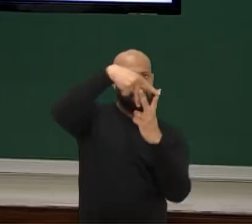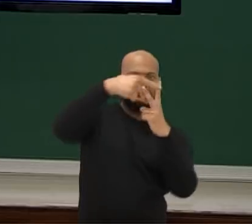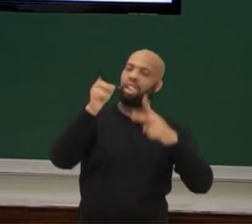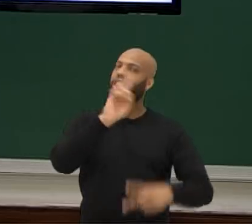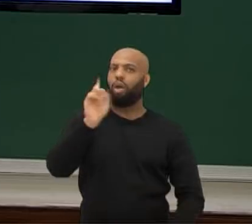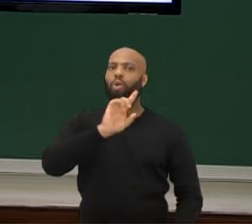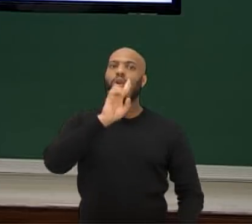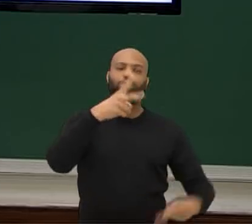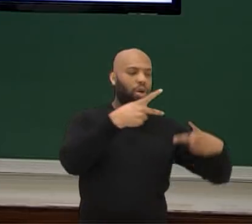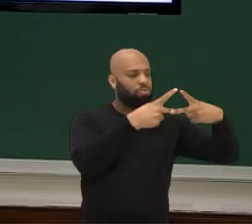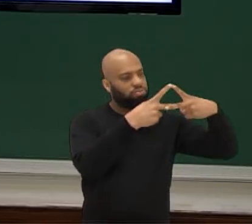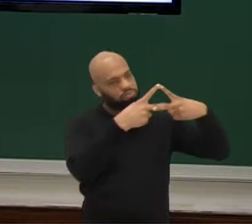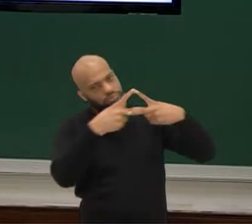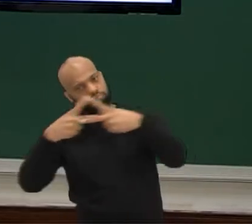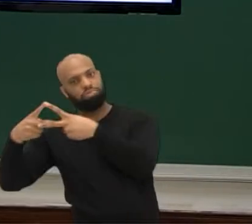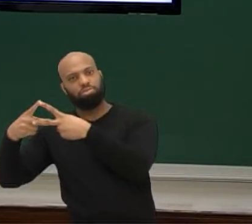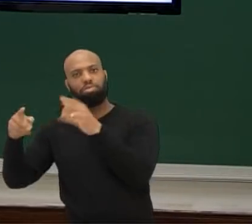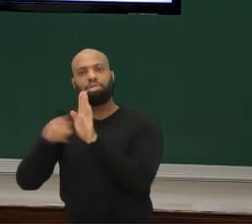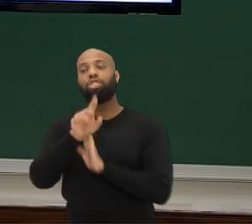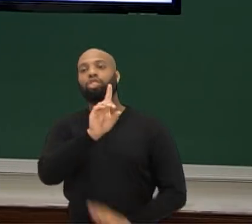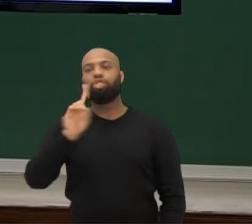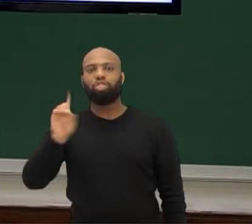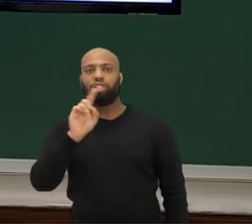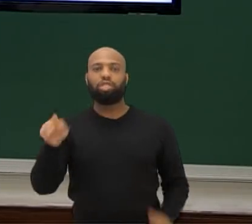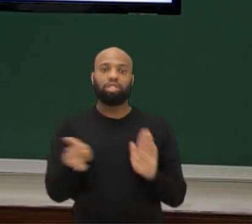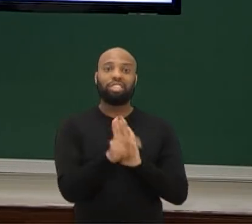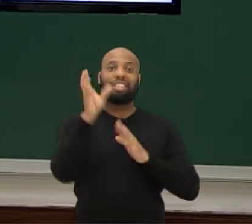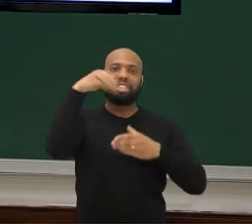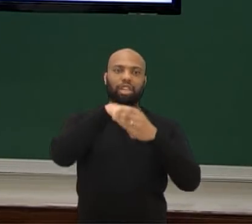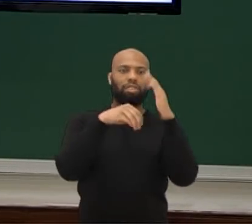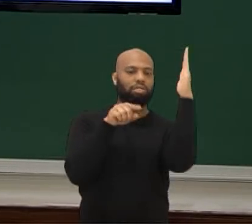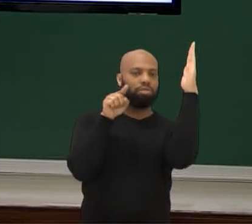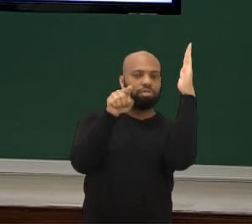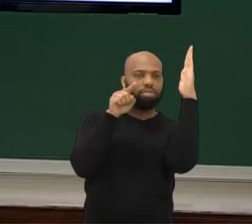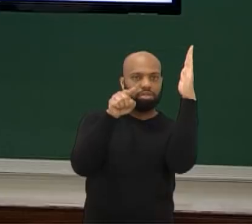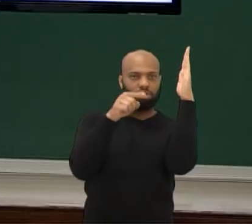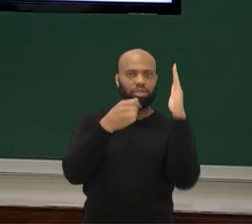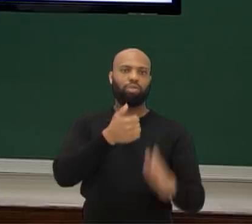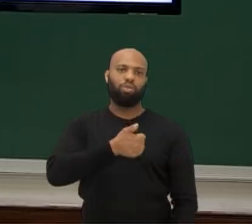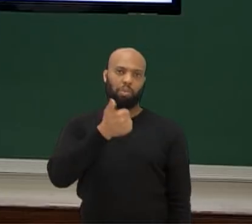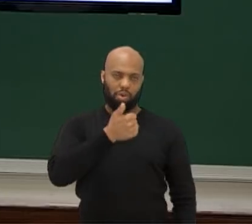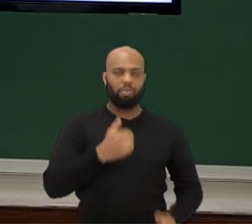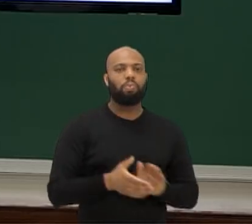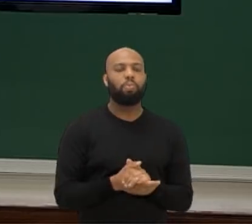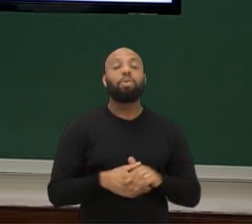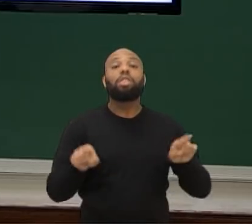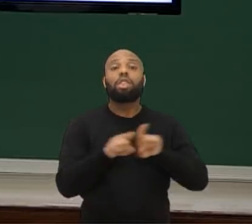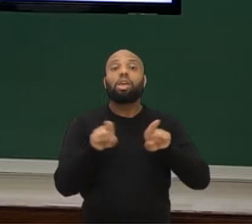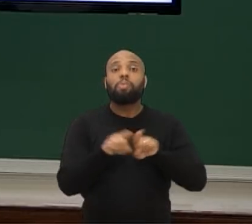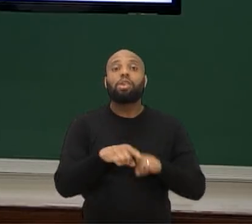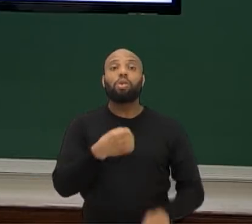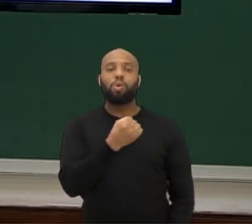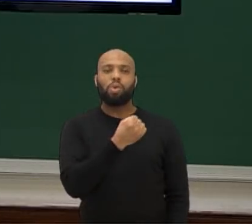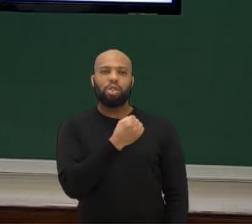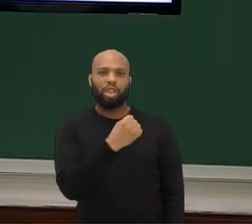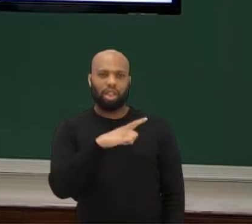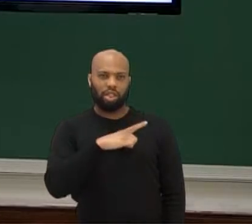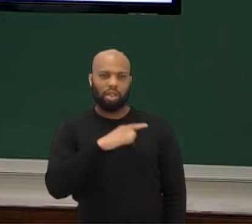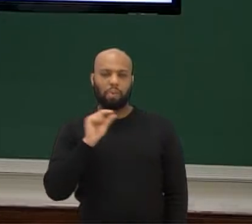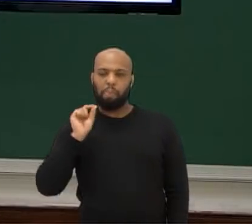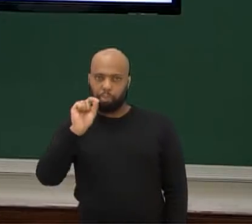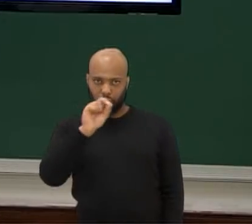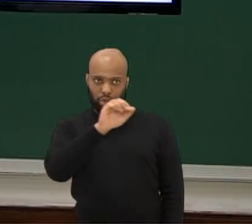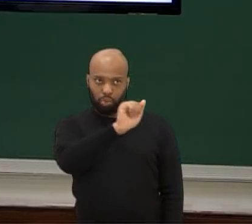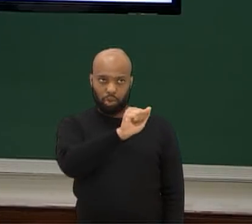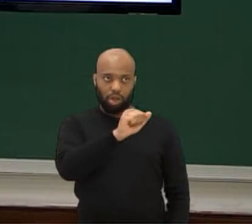desloca para o lado direito, que é para o quadrante 1. E os pontos identificados do ponto A fica